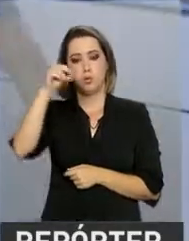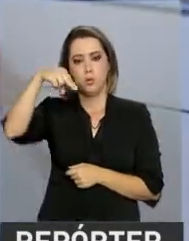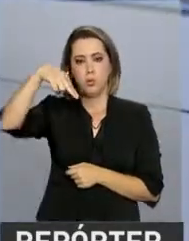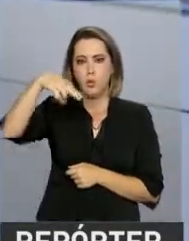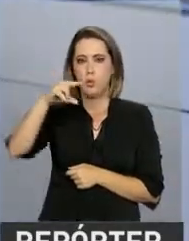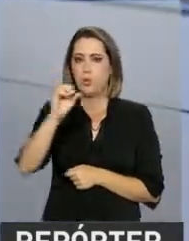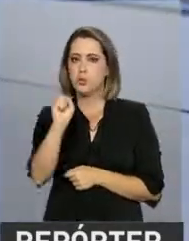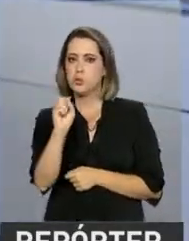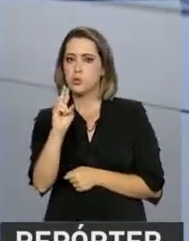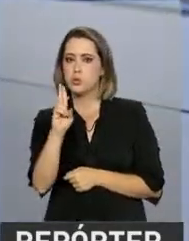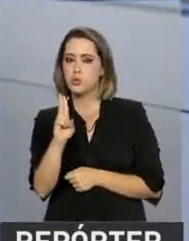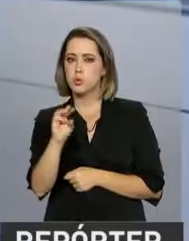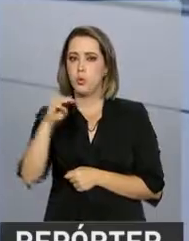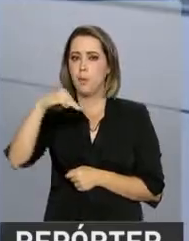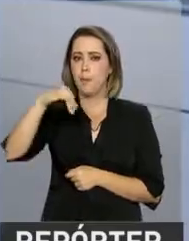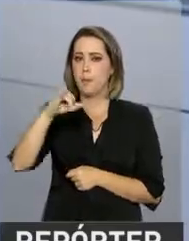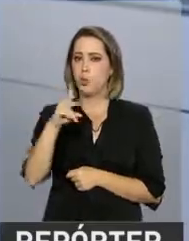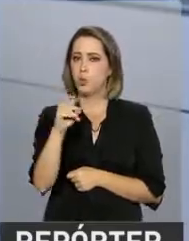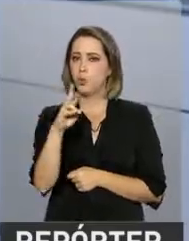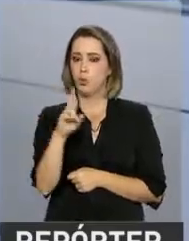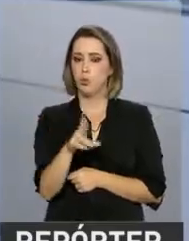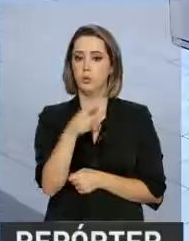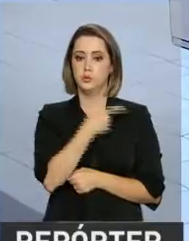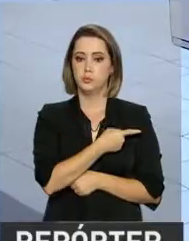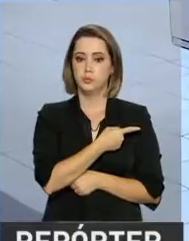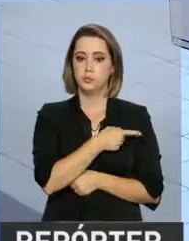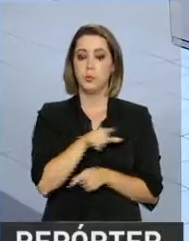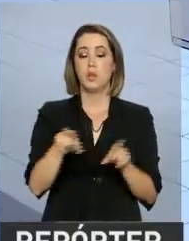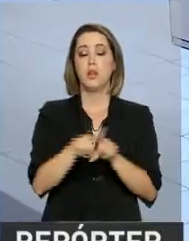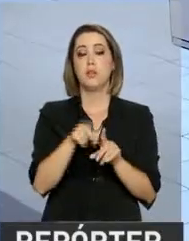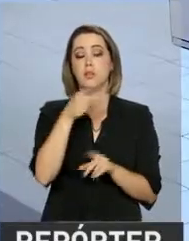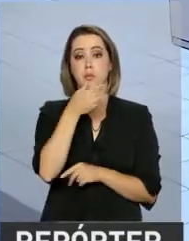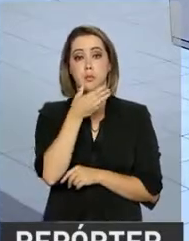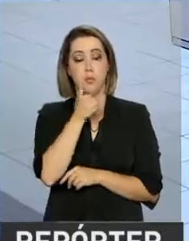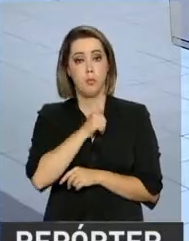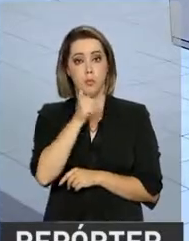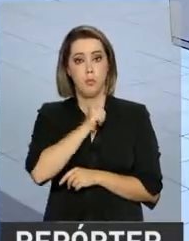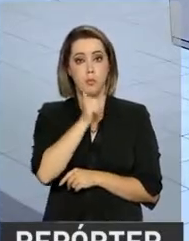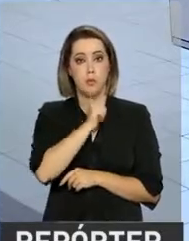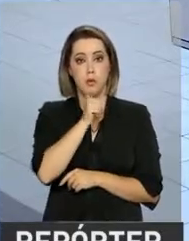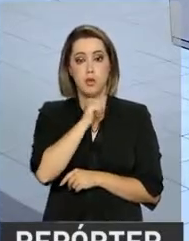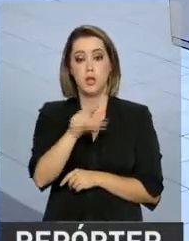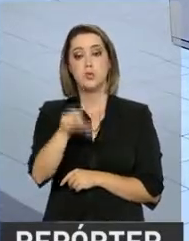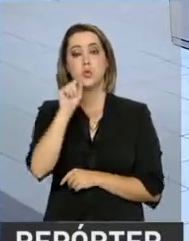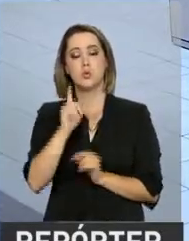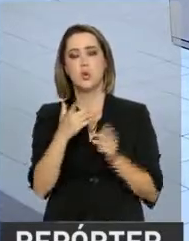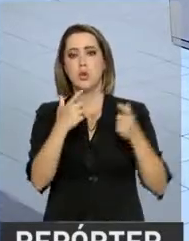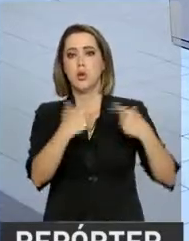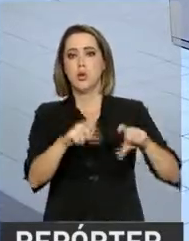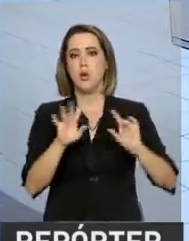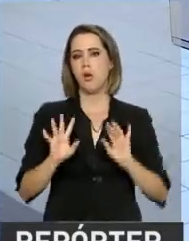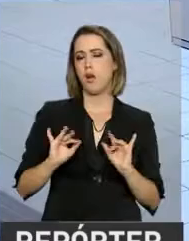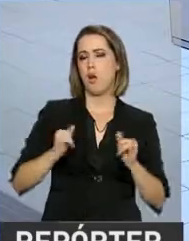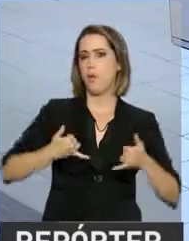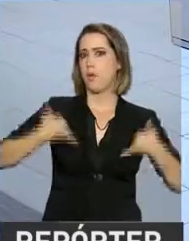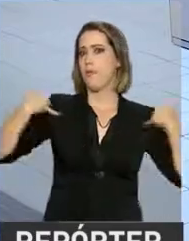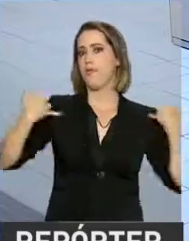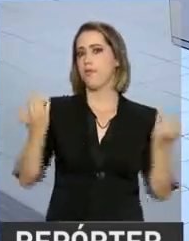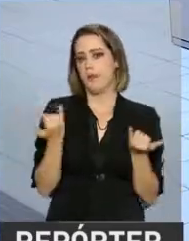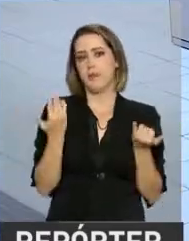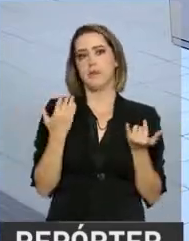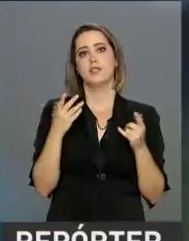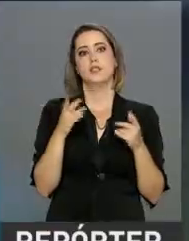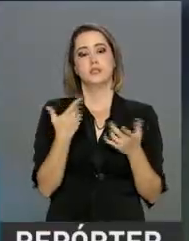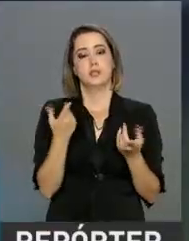Luciana reservou para o aniversário da filha uma casa de festas com jogos eletrônicos em Brasília. Mas no dia da comemoração, as coisas